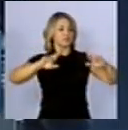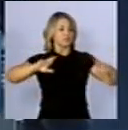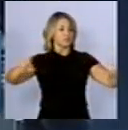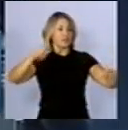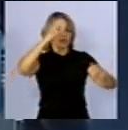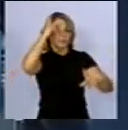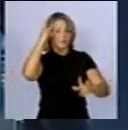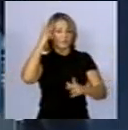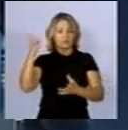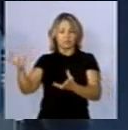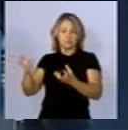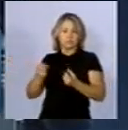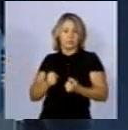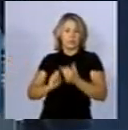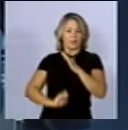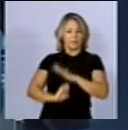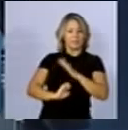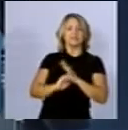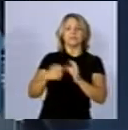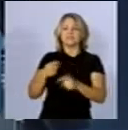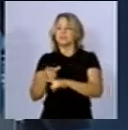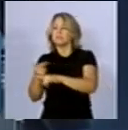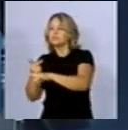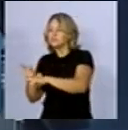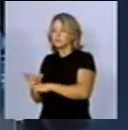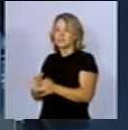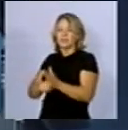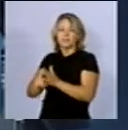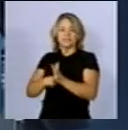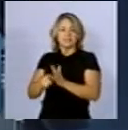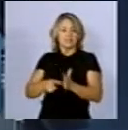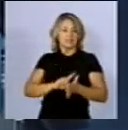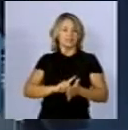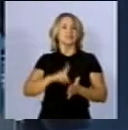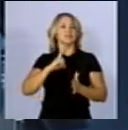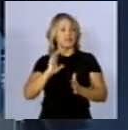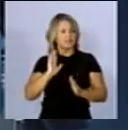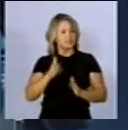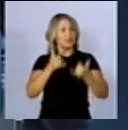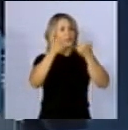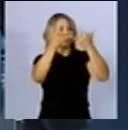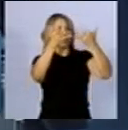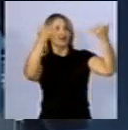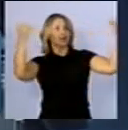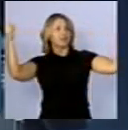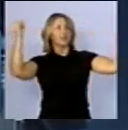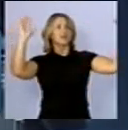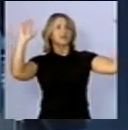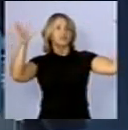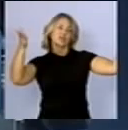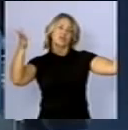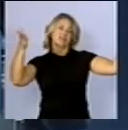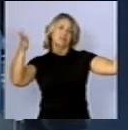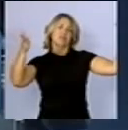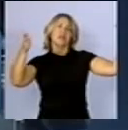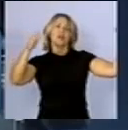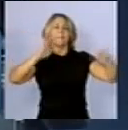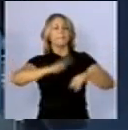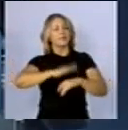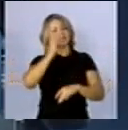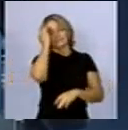investidor tem que buscar. Uhum. Eh, as eventualmente já existe uma linha paralela, né? Eh, então fica bem mais